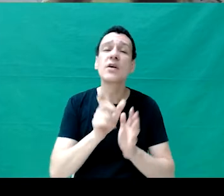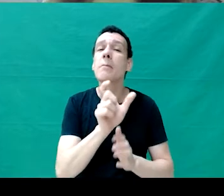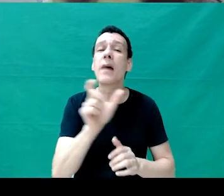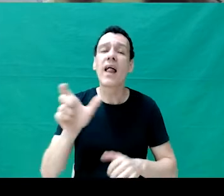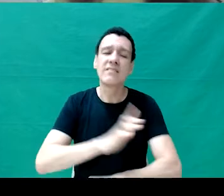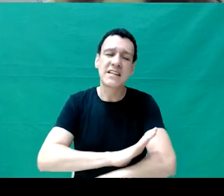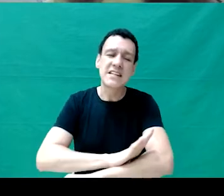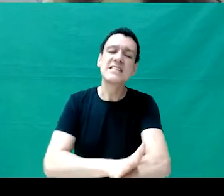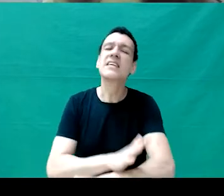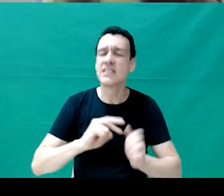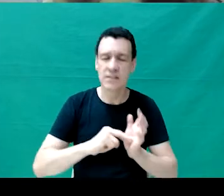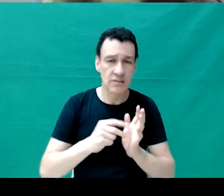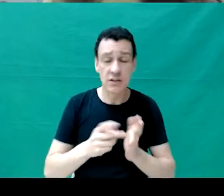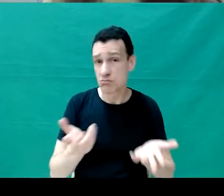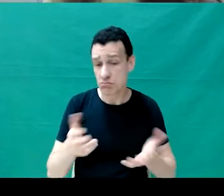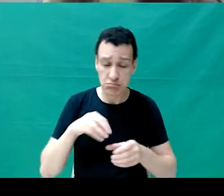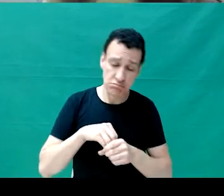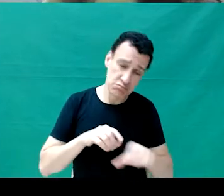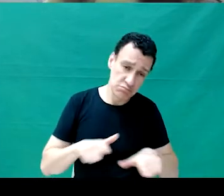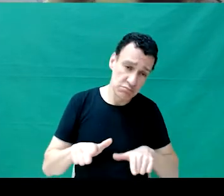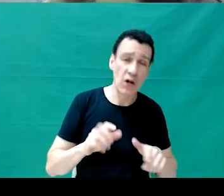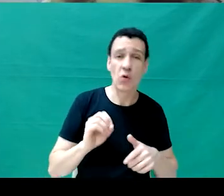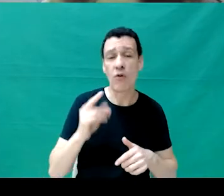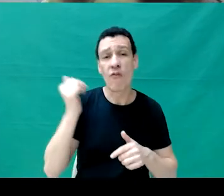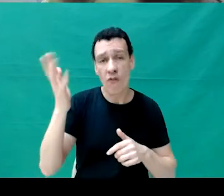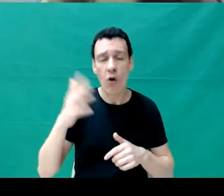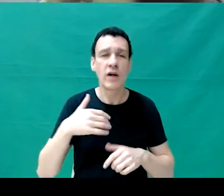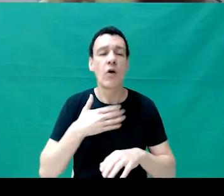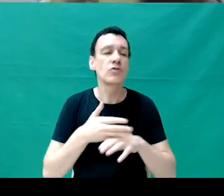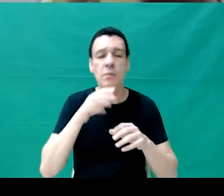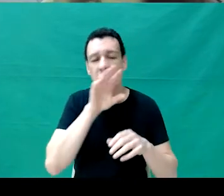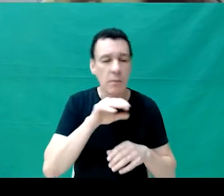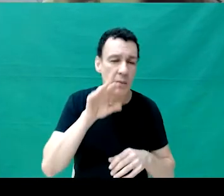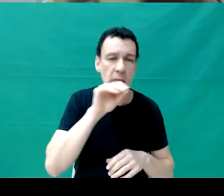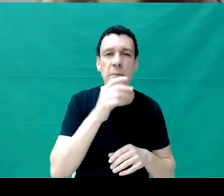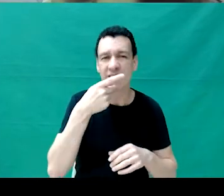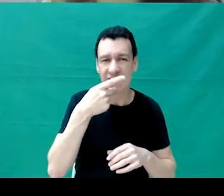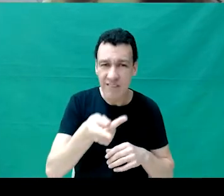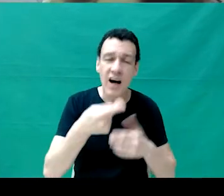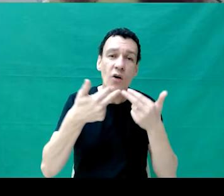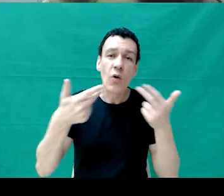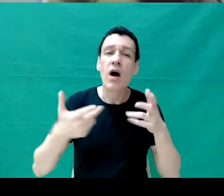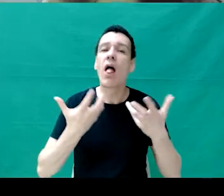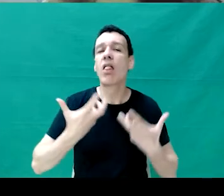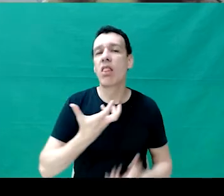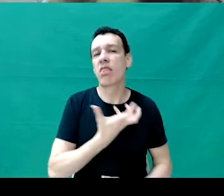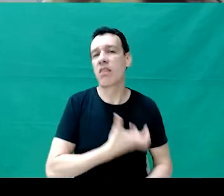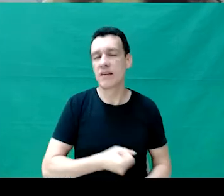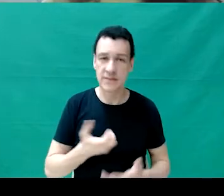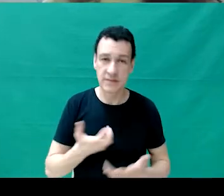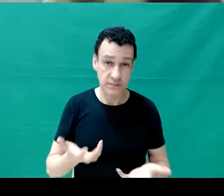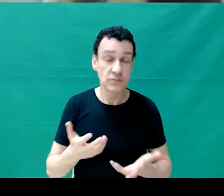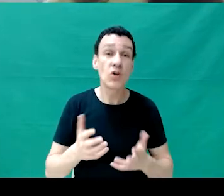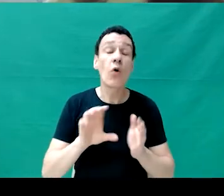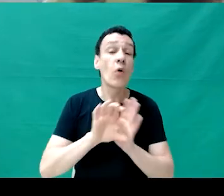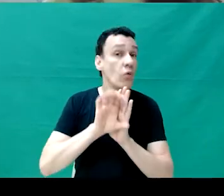trabalho, seja fora dele, e isso pode ofender pessoas de alguma forma. E aí eu vou trazer o conceito dessas palavras, a explicação